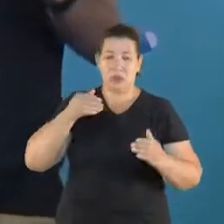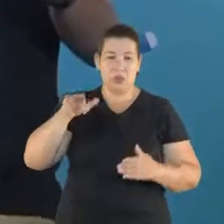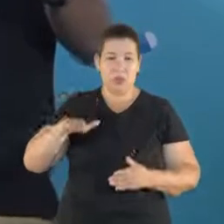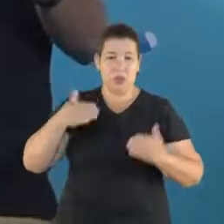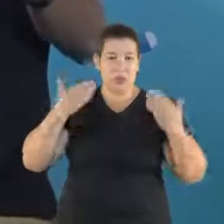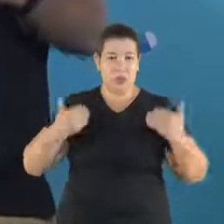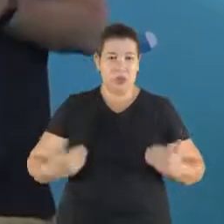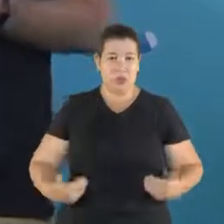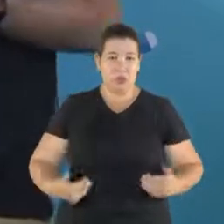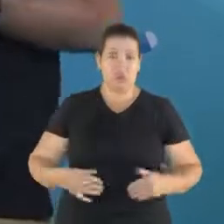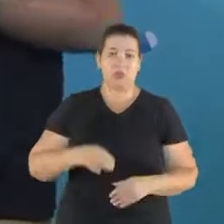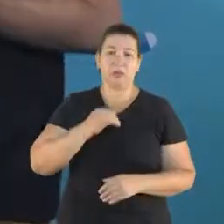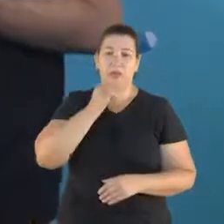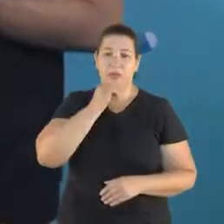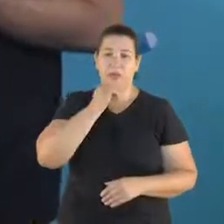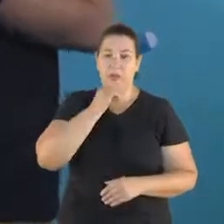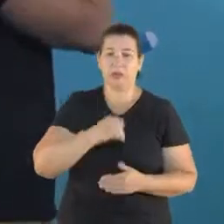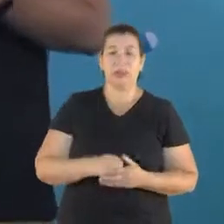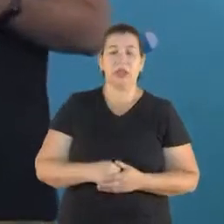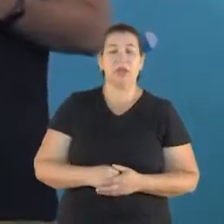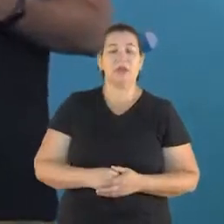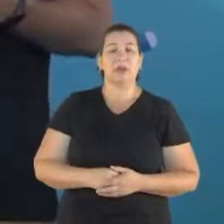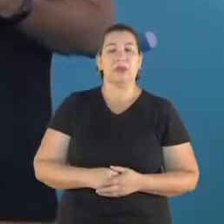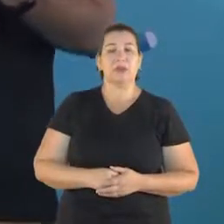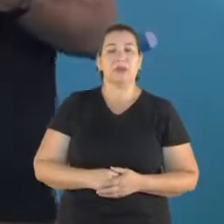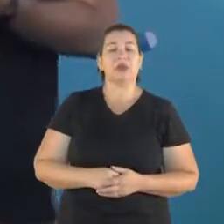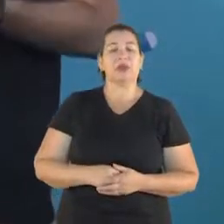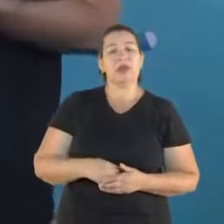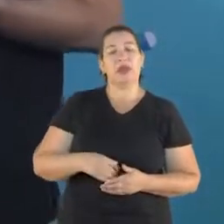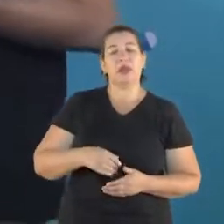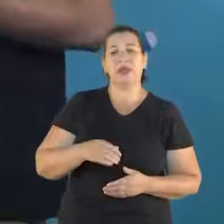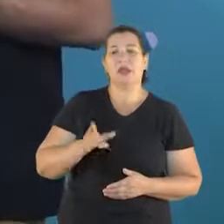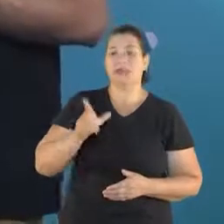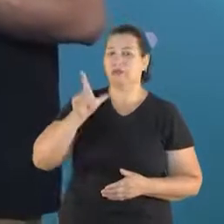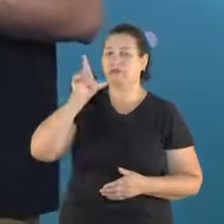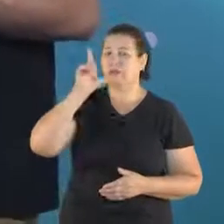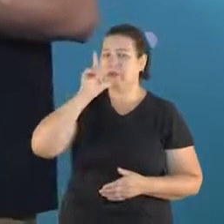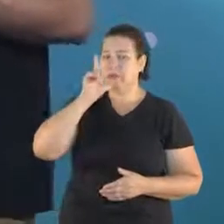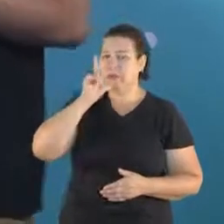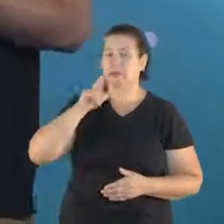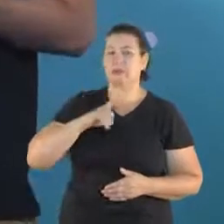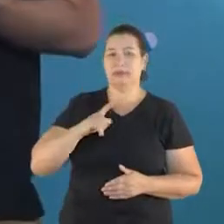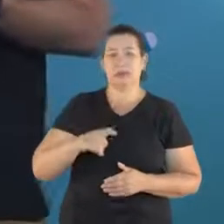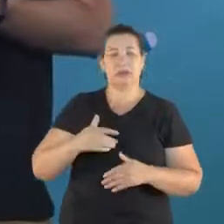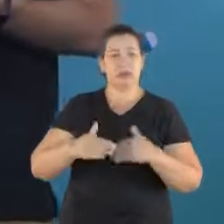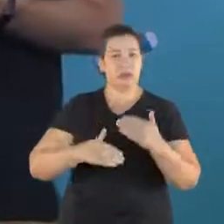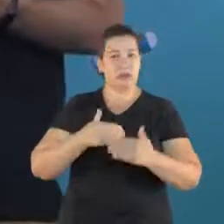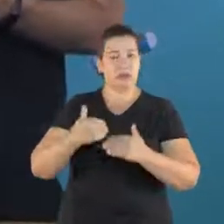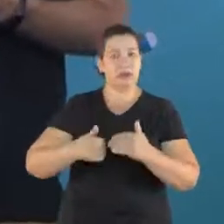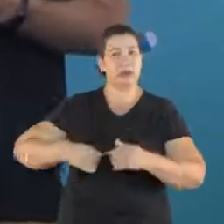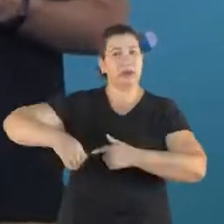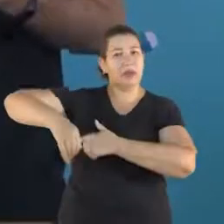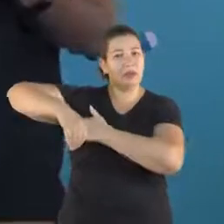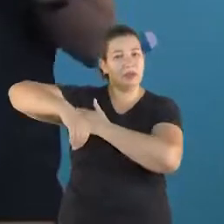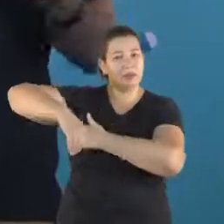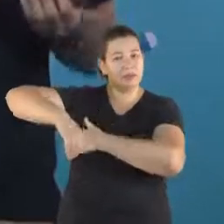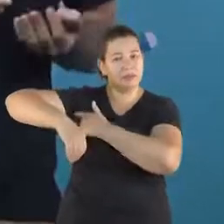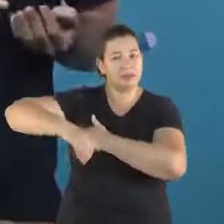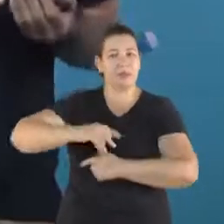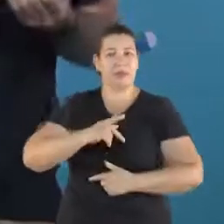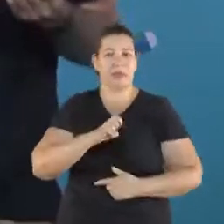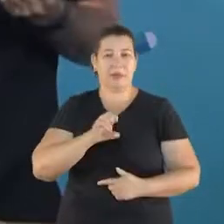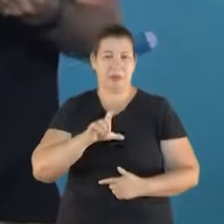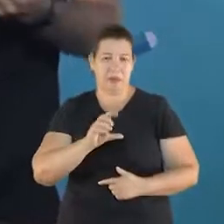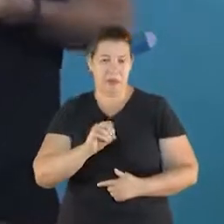como, por exemplo, o desenvolvimento da genitália, o surgimento de pelos nas axilas, na